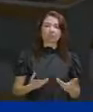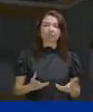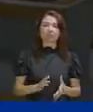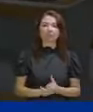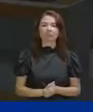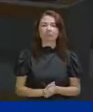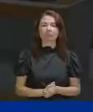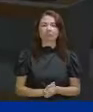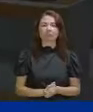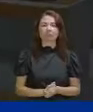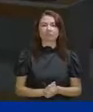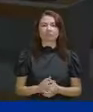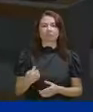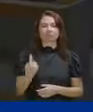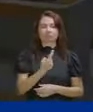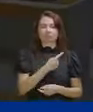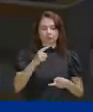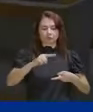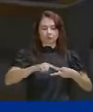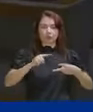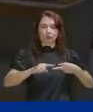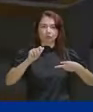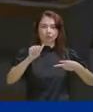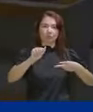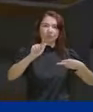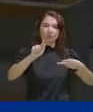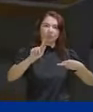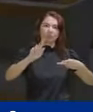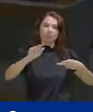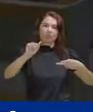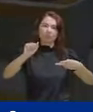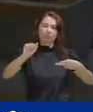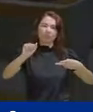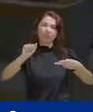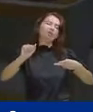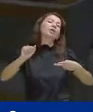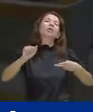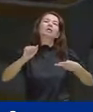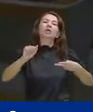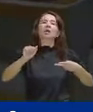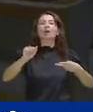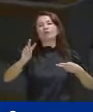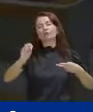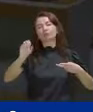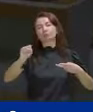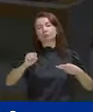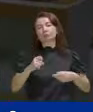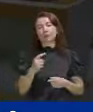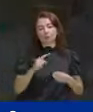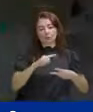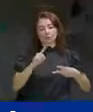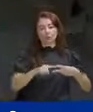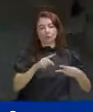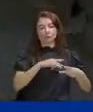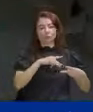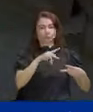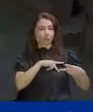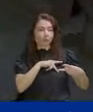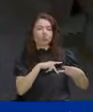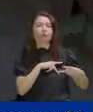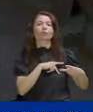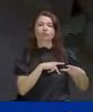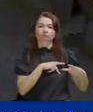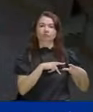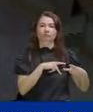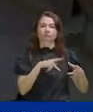nós tivemos 2 agravos. Um do Ministério Público, em relação à legitimidade do Ministério